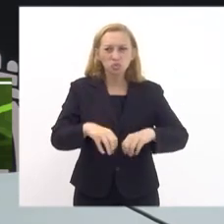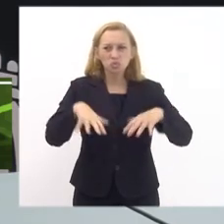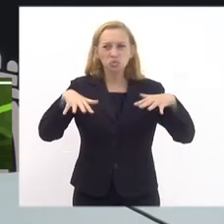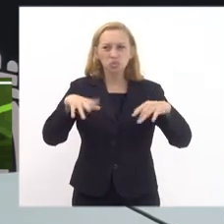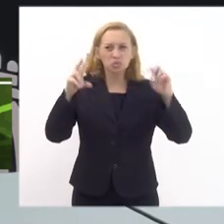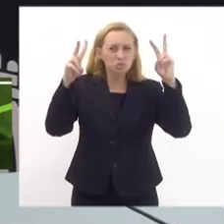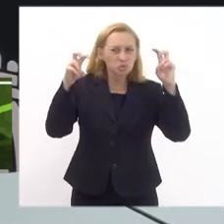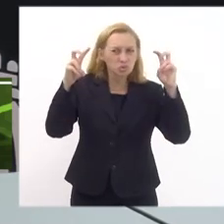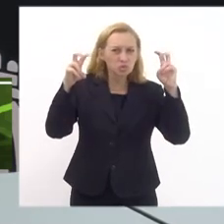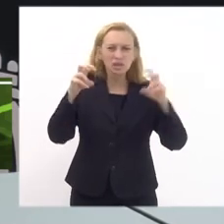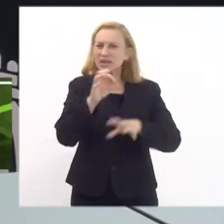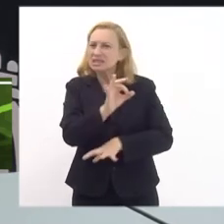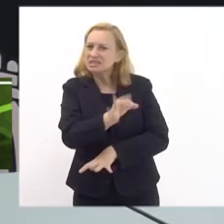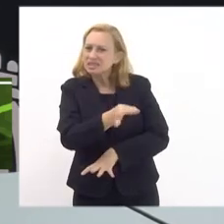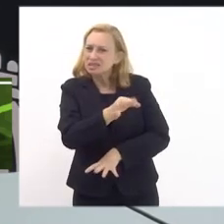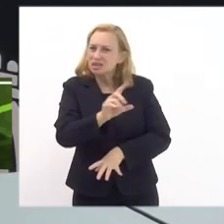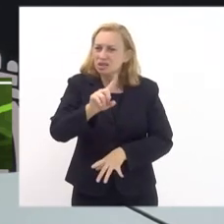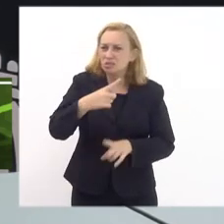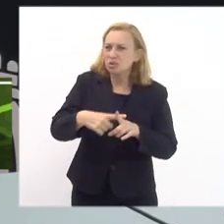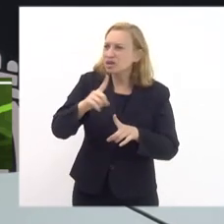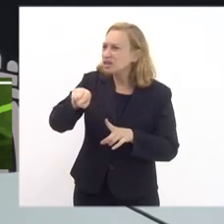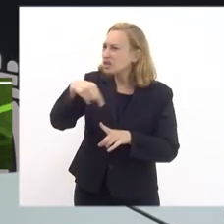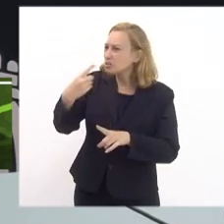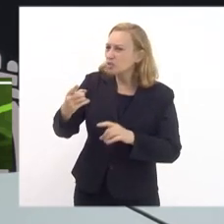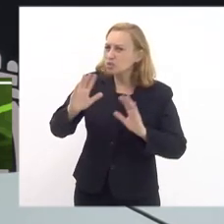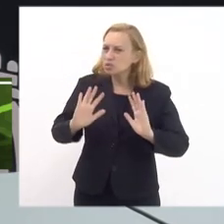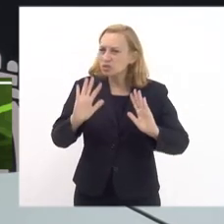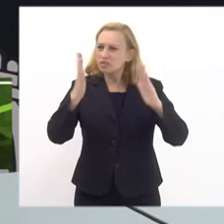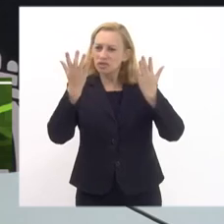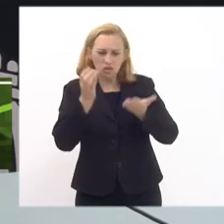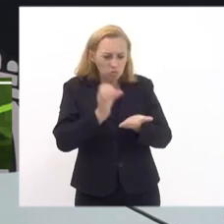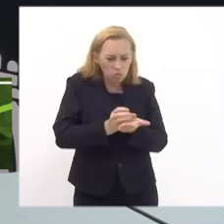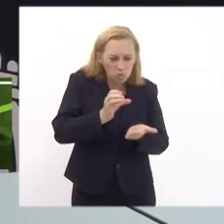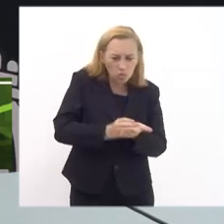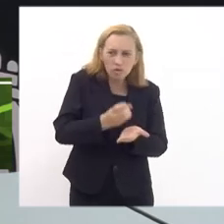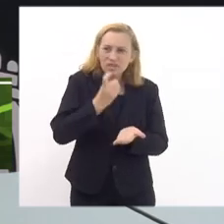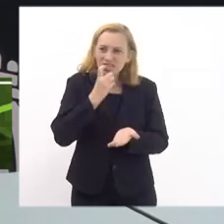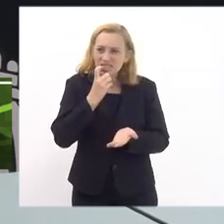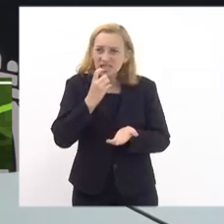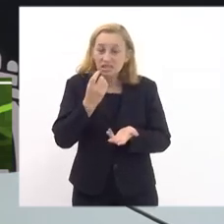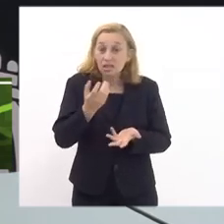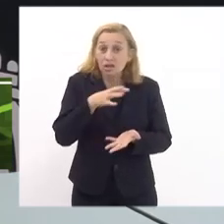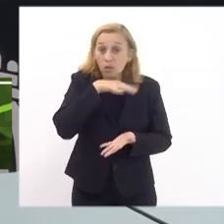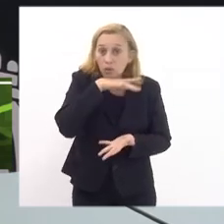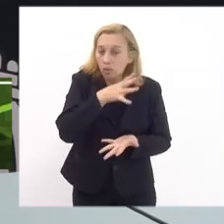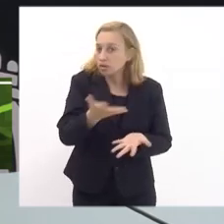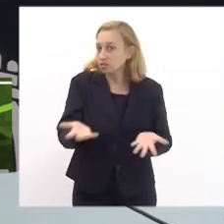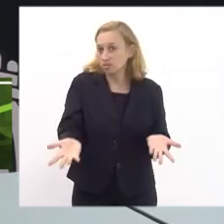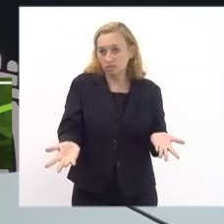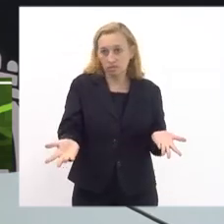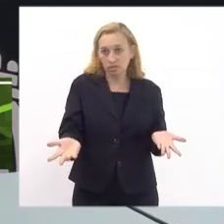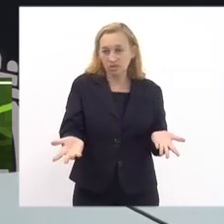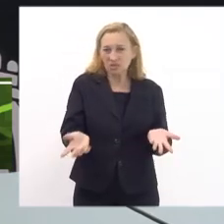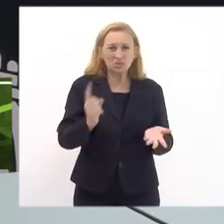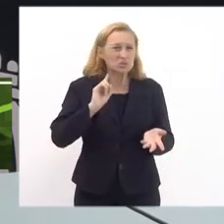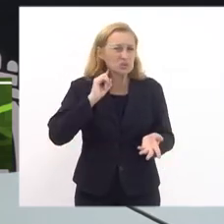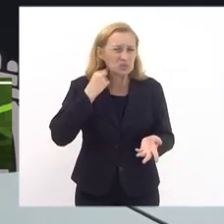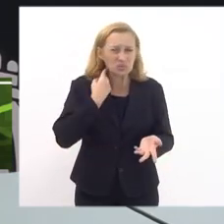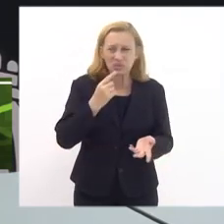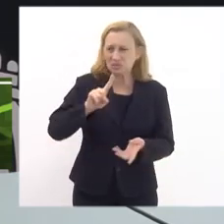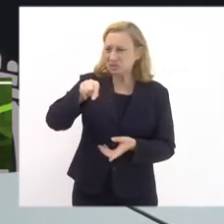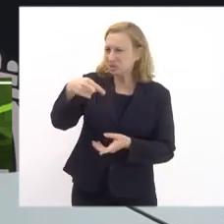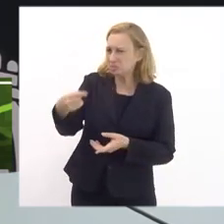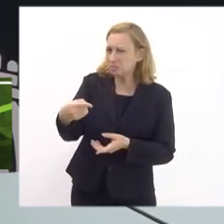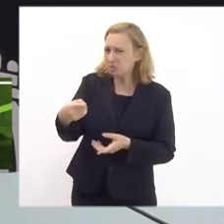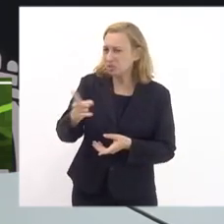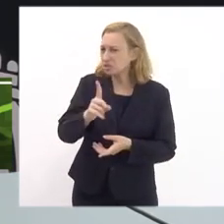questão, exatamente porque depois de um evento que tem copo plástico, é um inferno, né, de sujeira, e depois isso